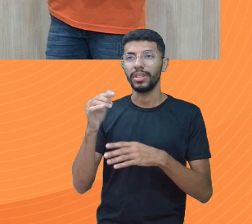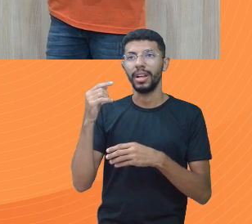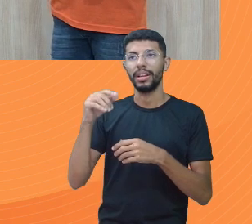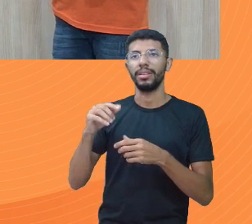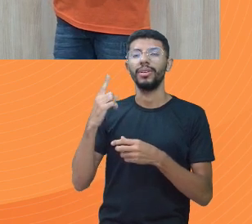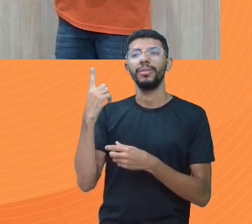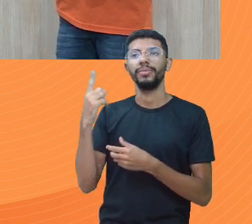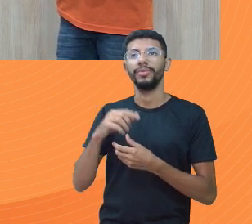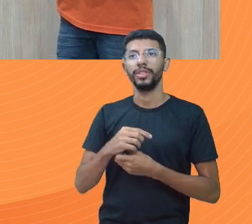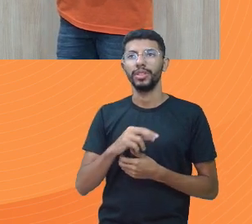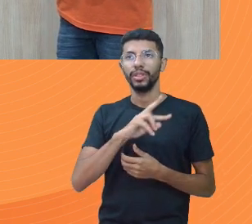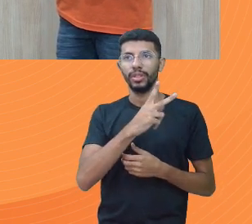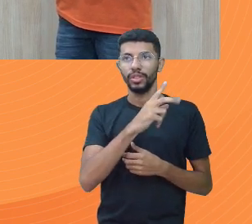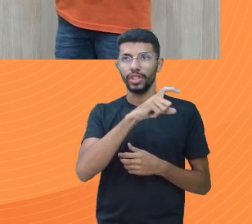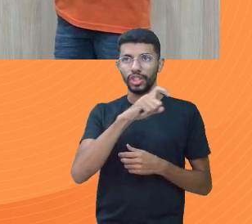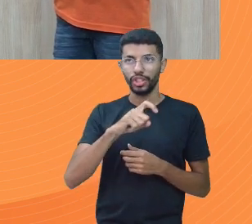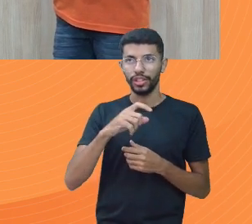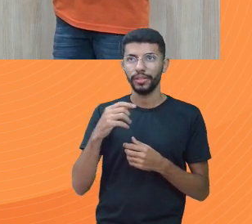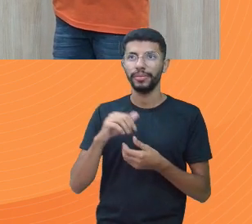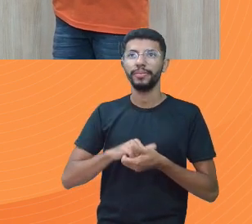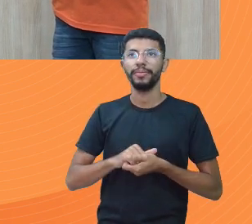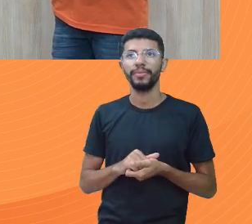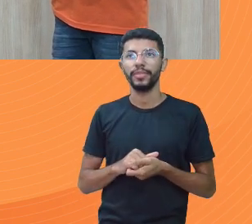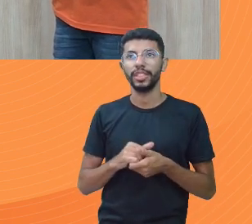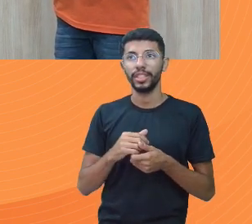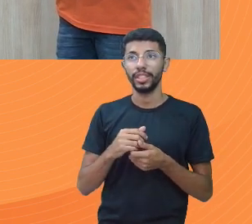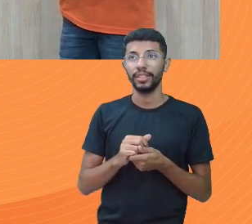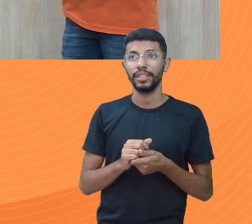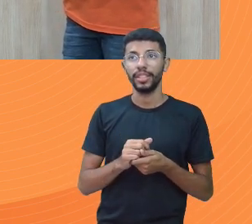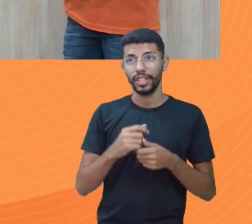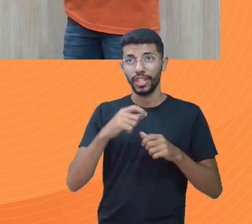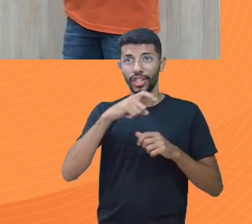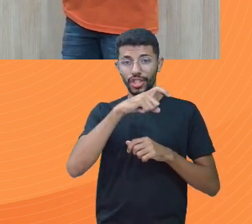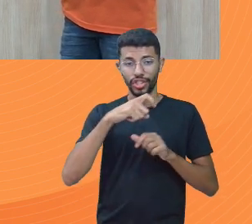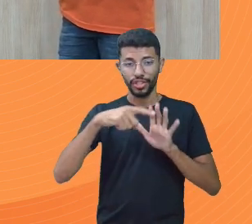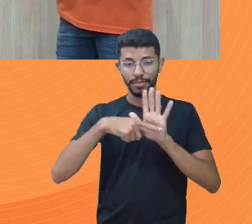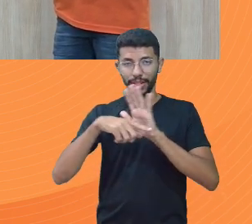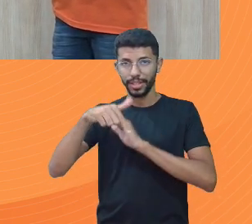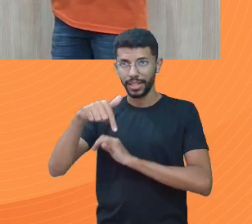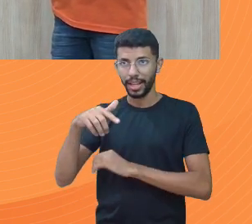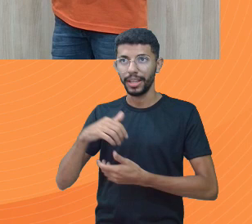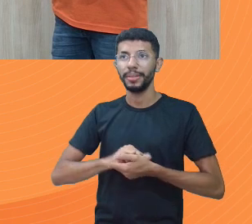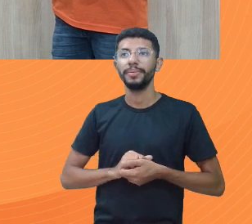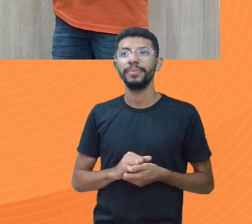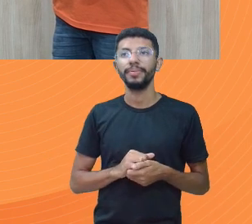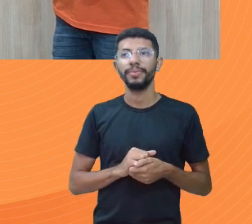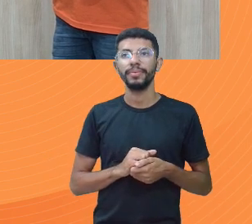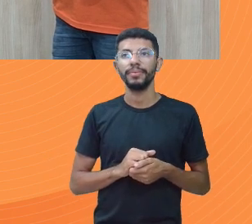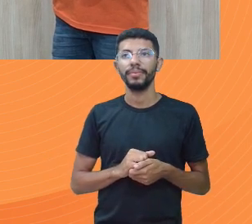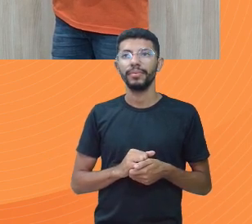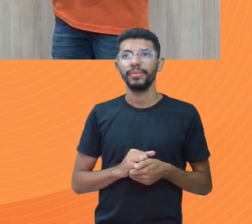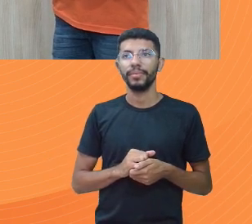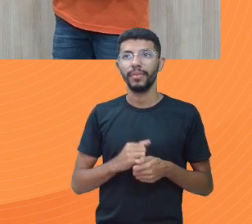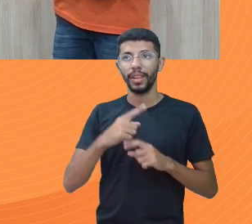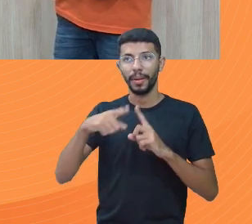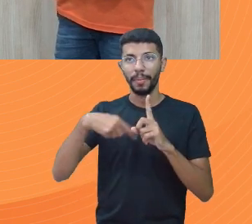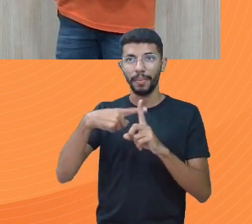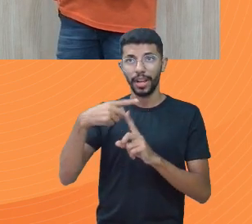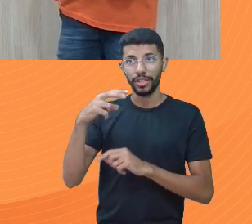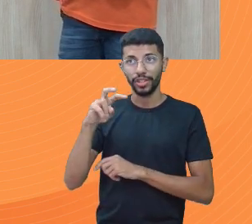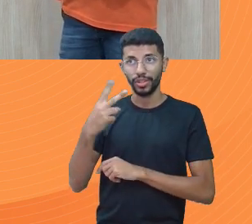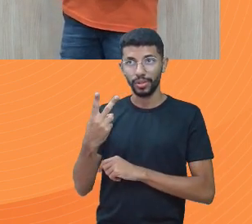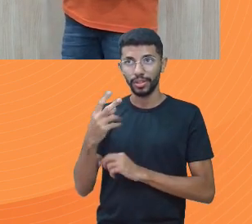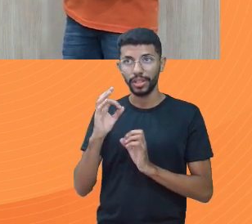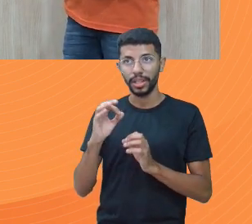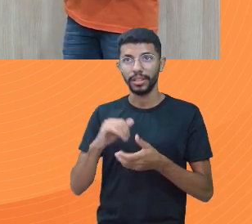ó, veio dali. O x menos 7, ó, veio dali. O 2 veio de cá.